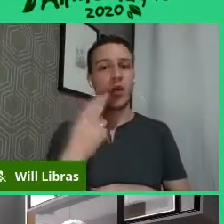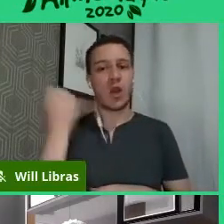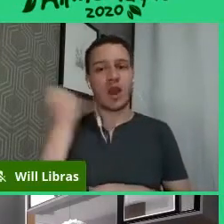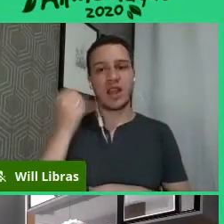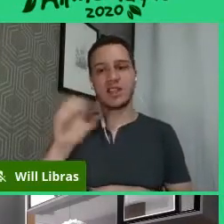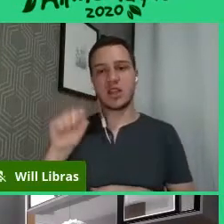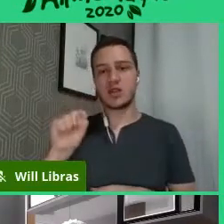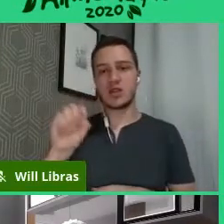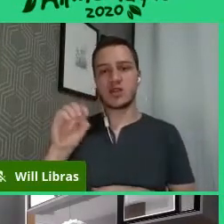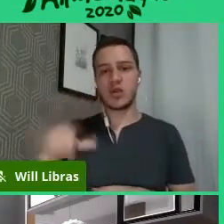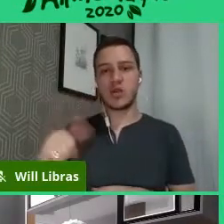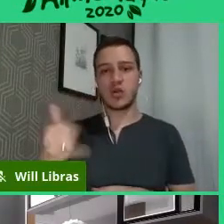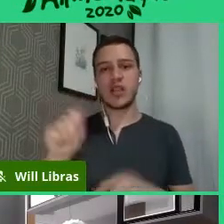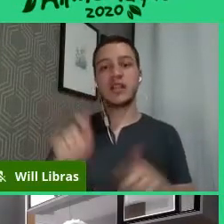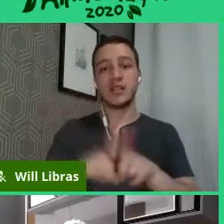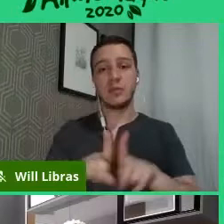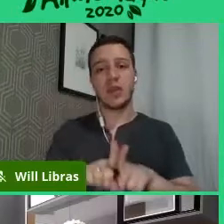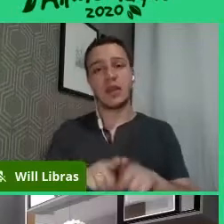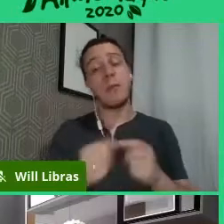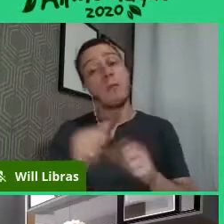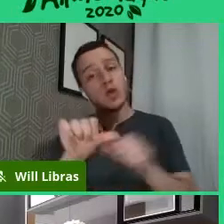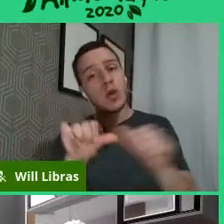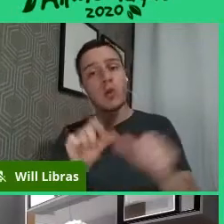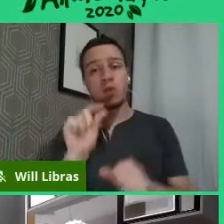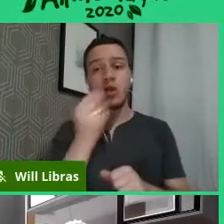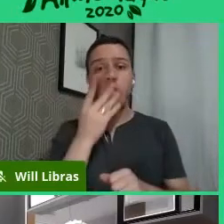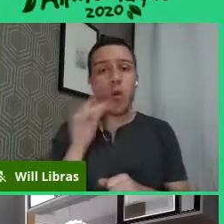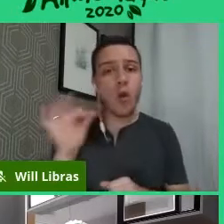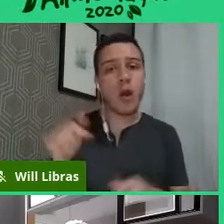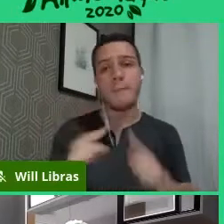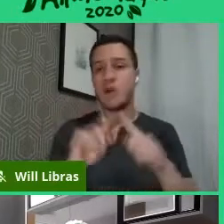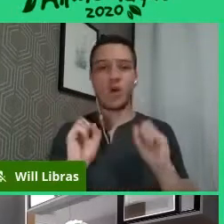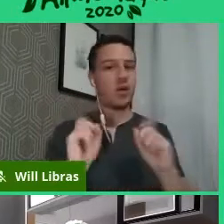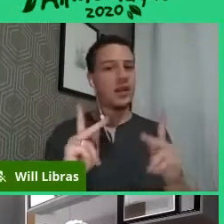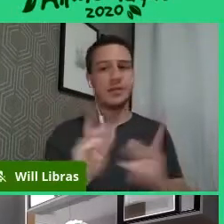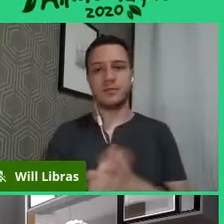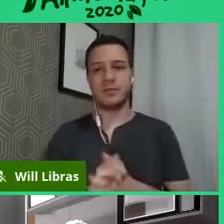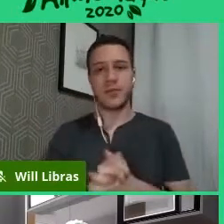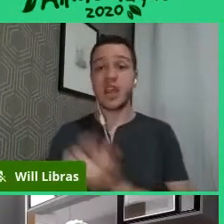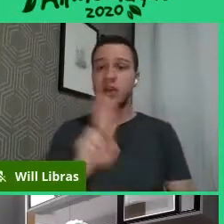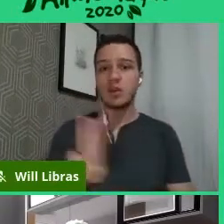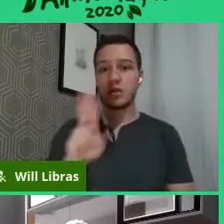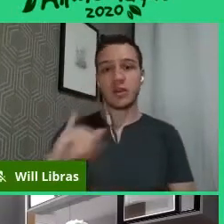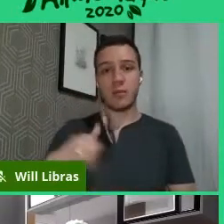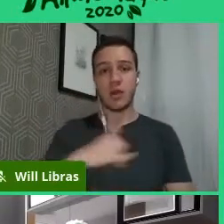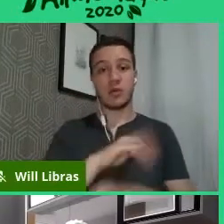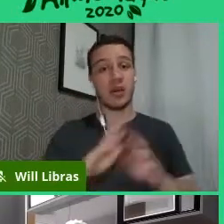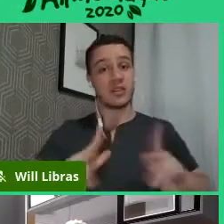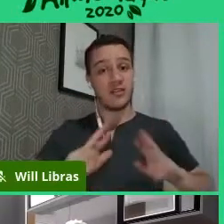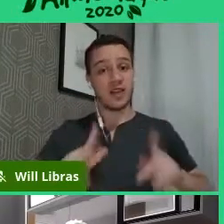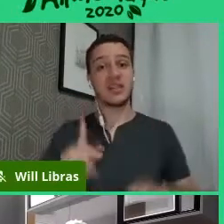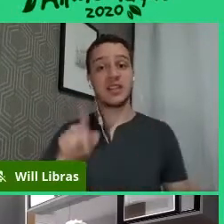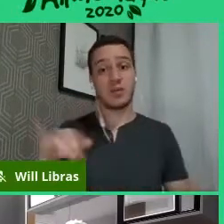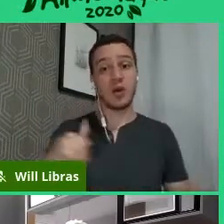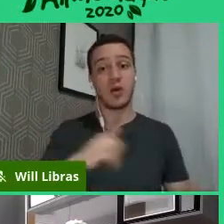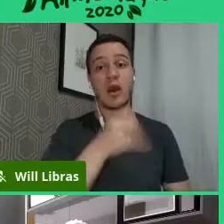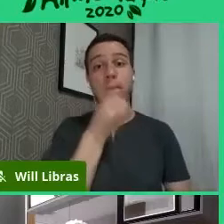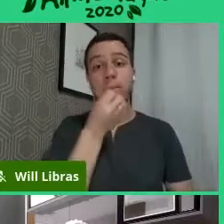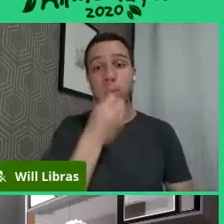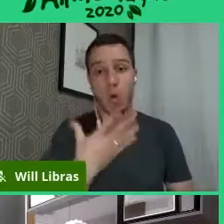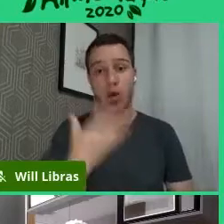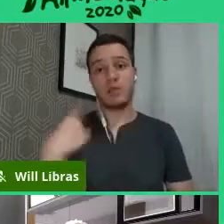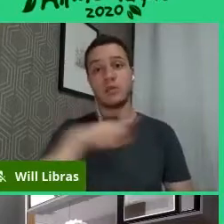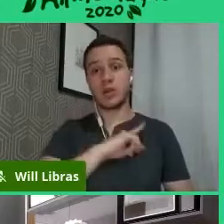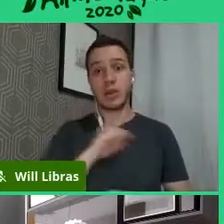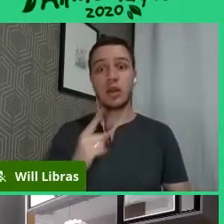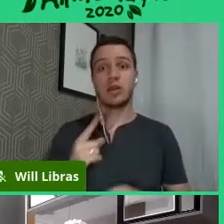sabores. Vou estar acrescentando aqui também uma gordura diferente, uma gordura boa, porque o nosso organismo também precisa